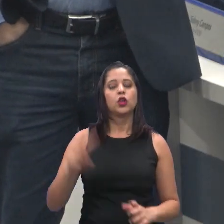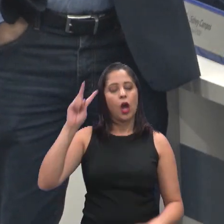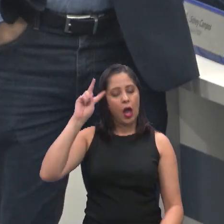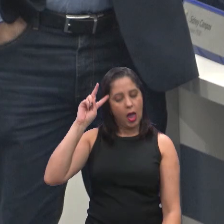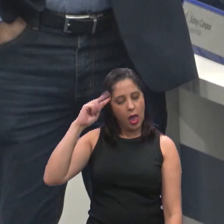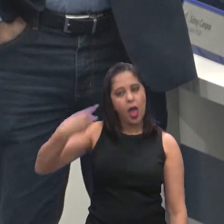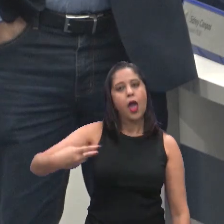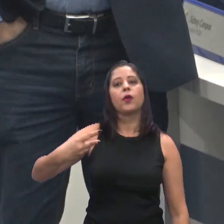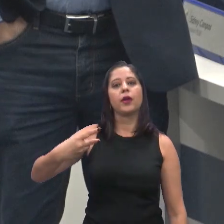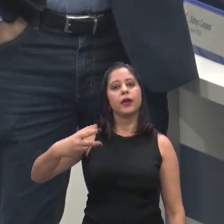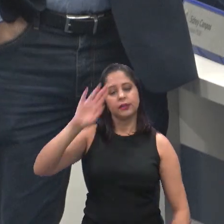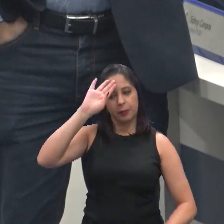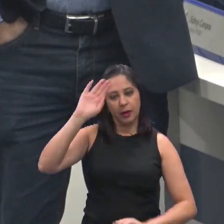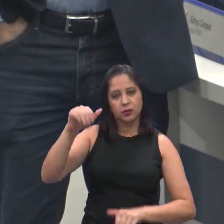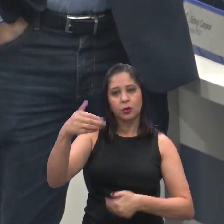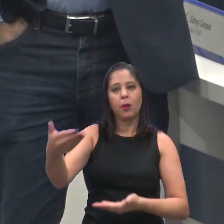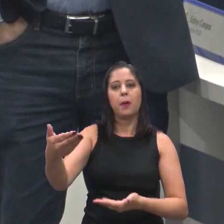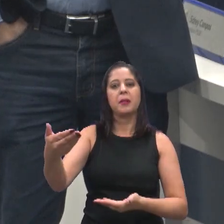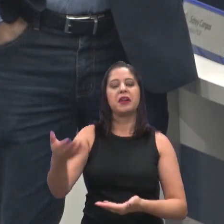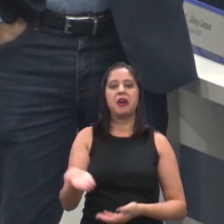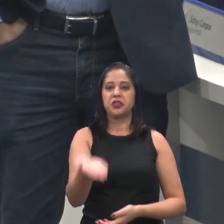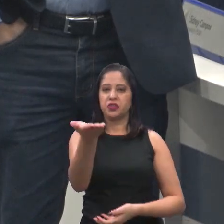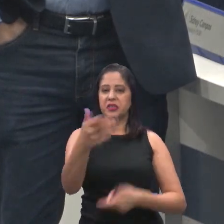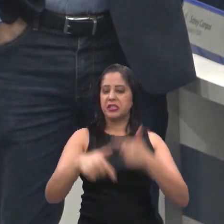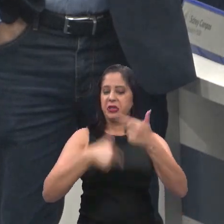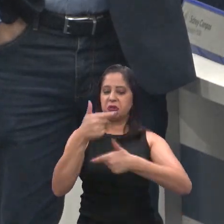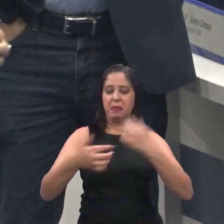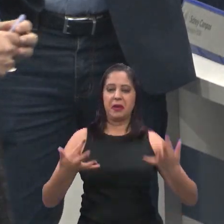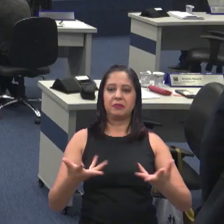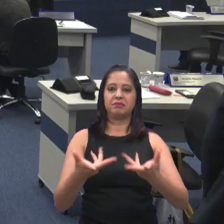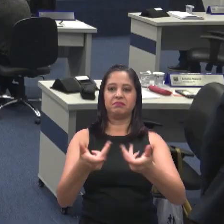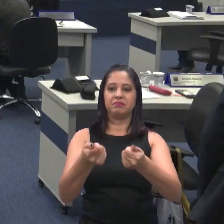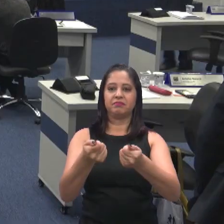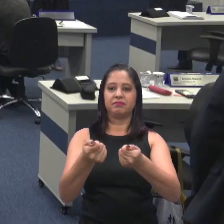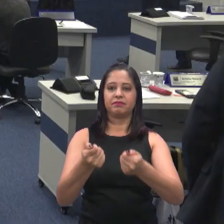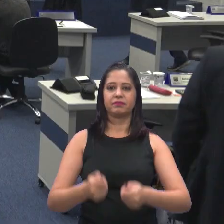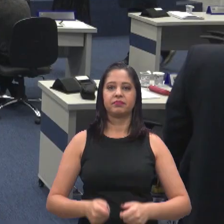reconhecimento desta casa pelo seu brilhante trabalho.